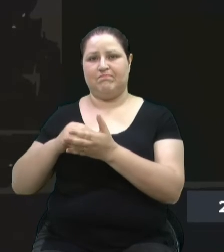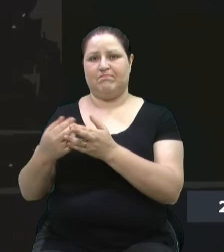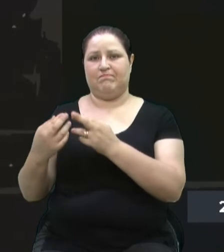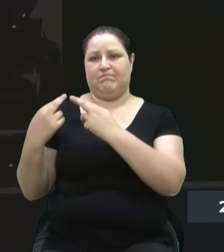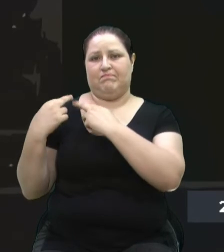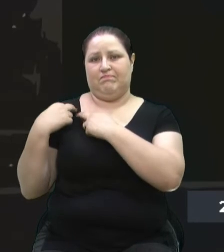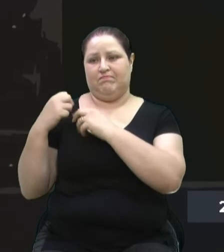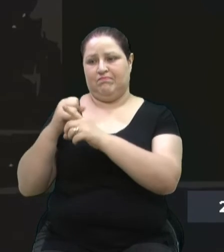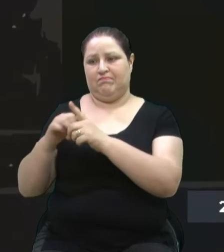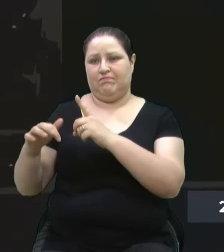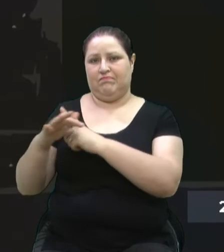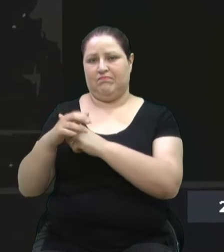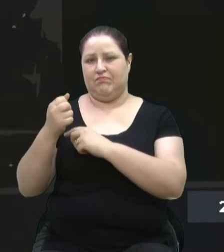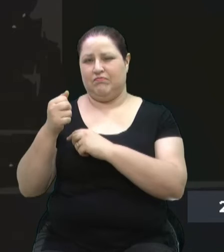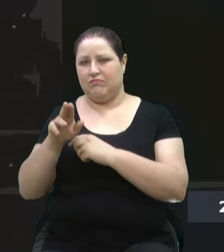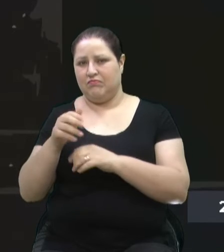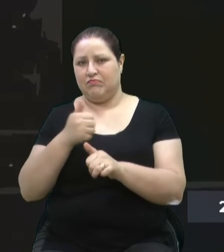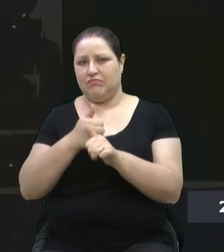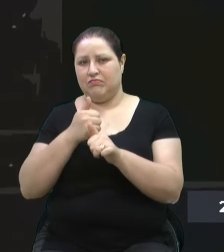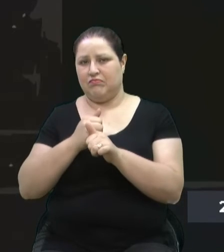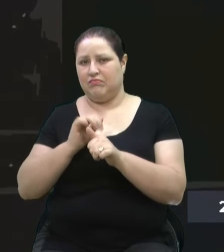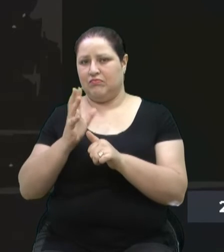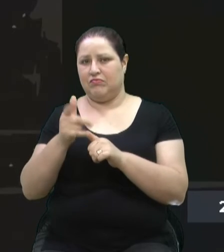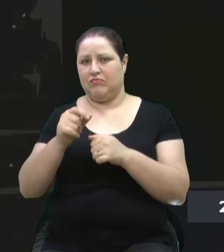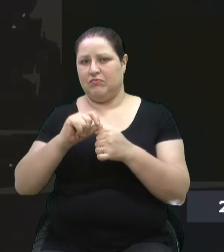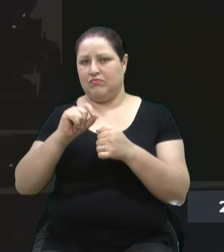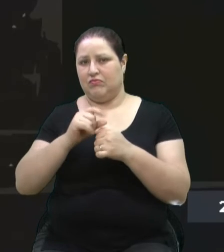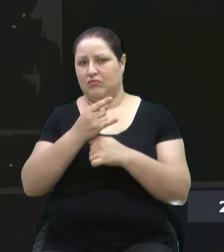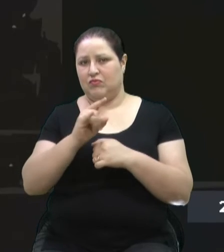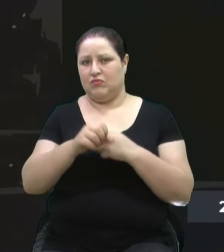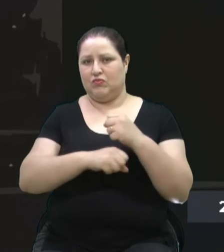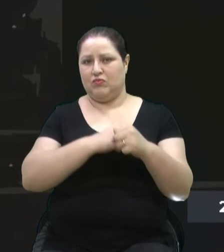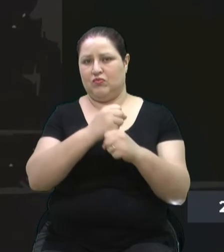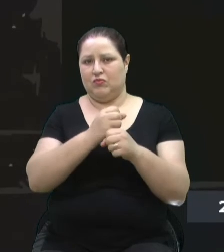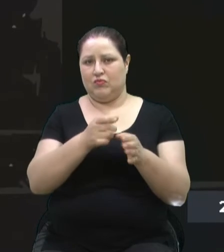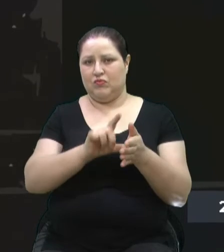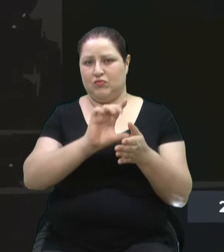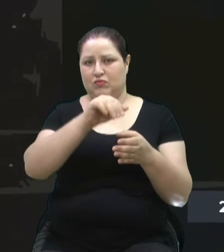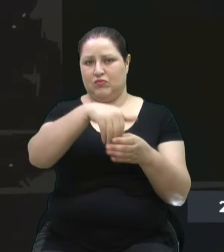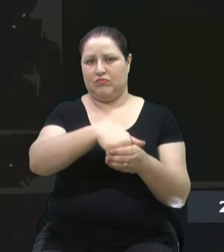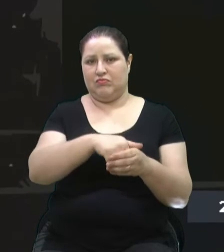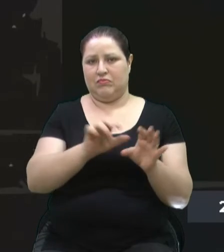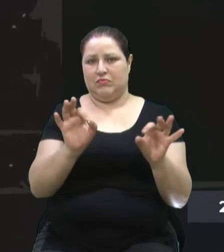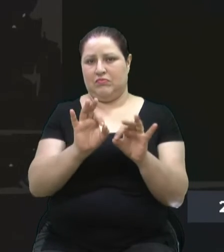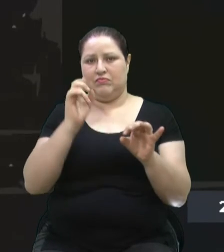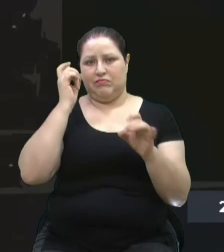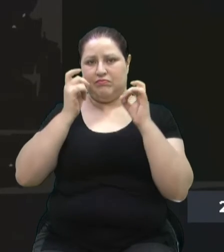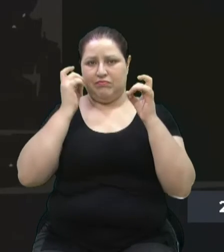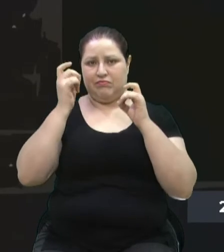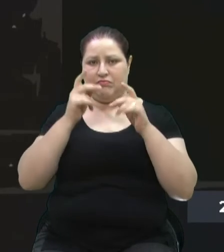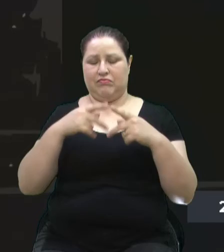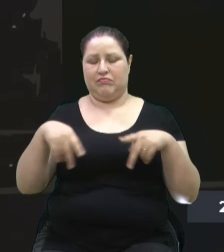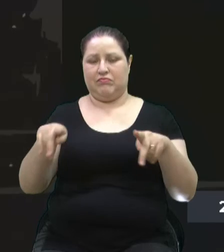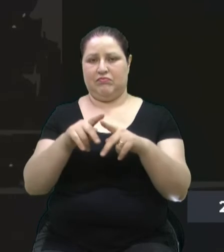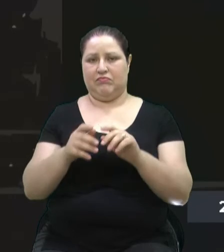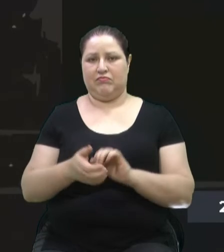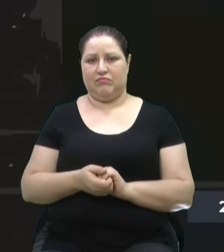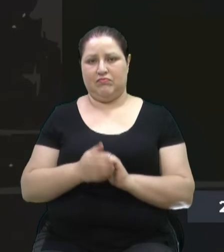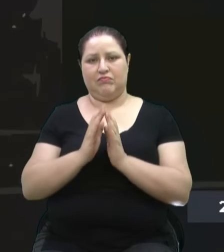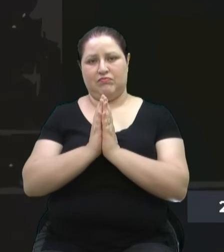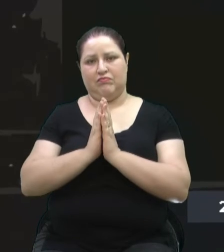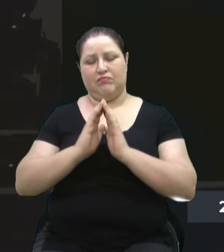deixar para fazer tudo no último ano das eleições. Não estou preocupado com o povo. Então, atitude, prefeito Adiló,